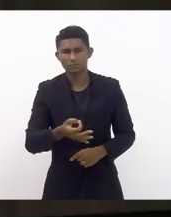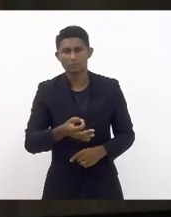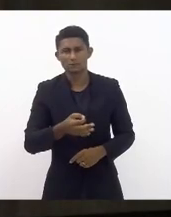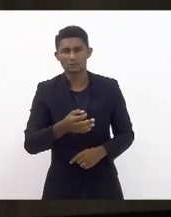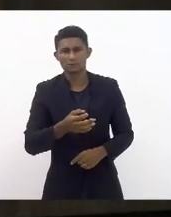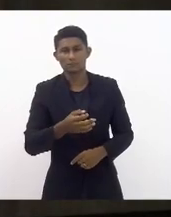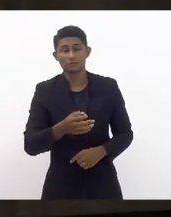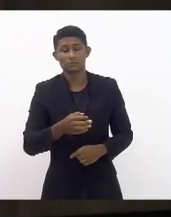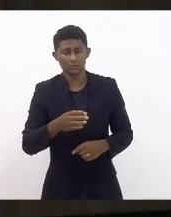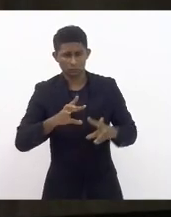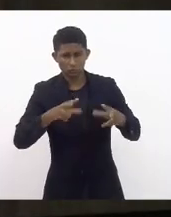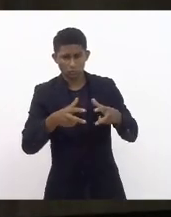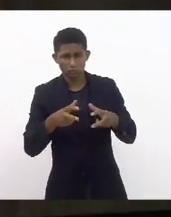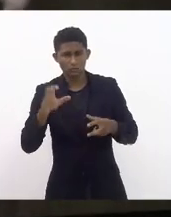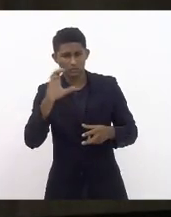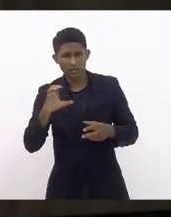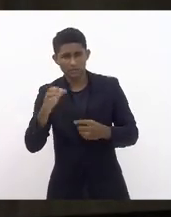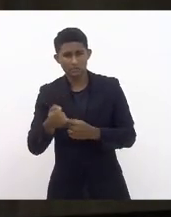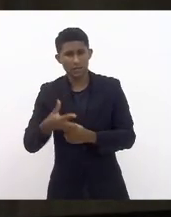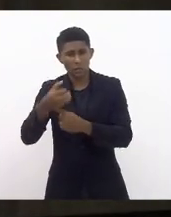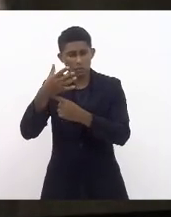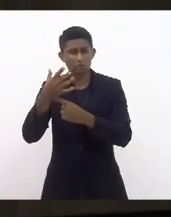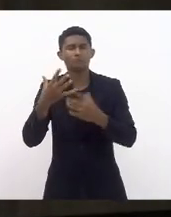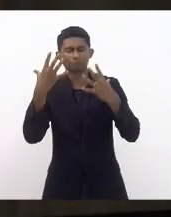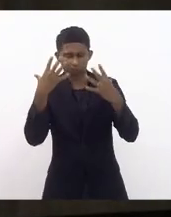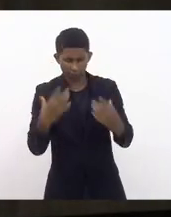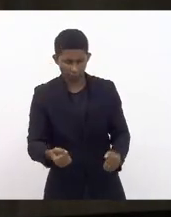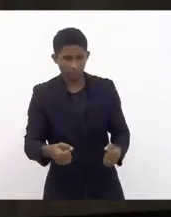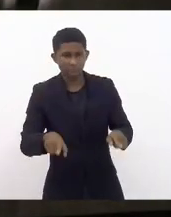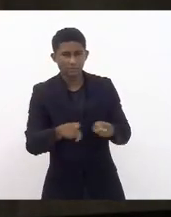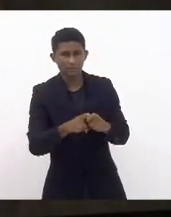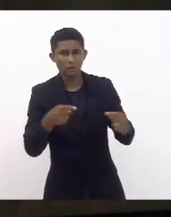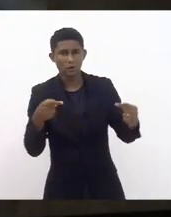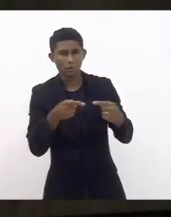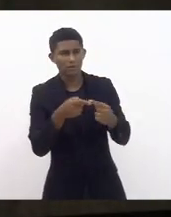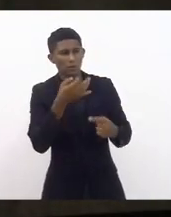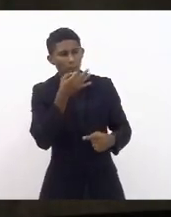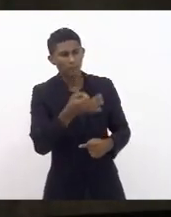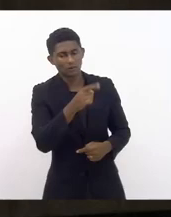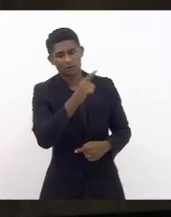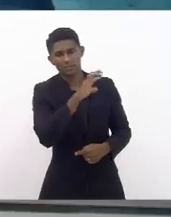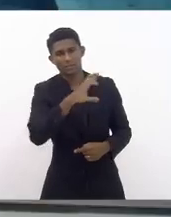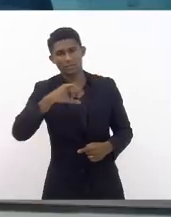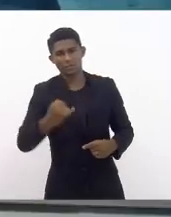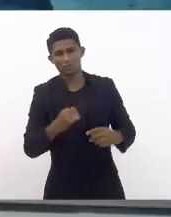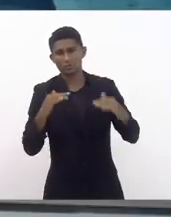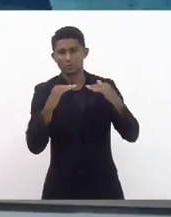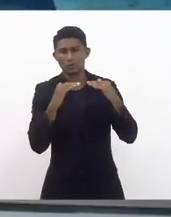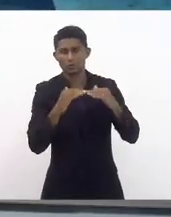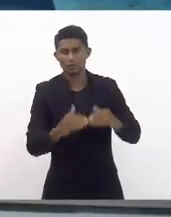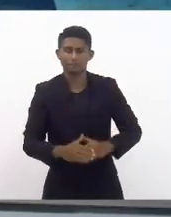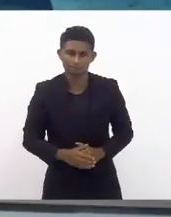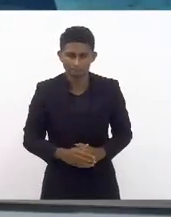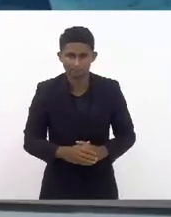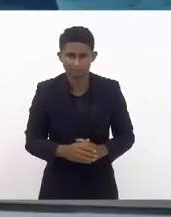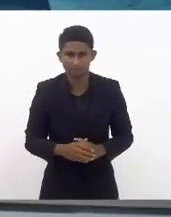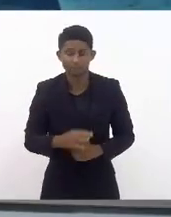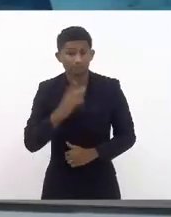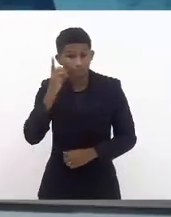de Ciência e Tecnologia favorável nos termos do parecer da CCJ. Deputado Rodrigo Amorim.